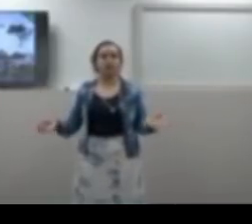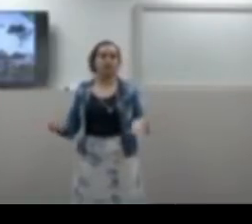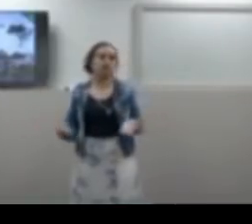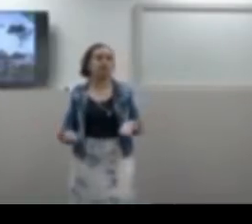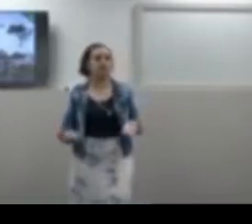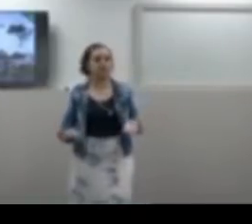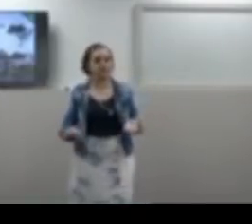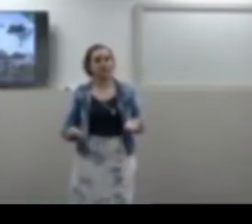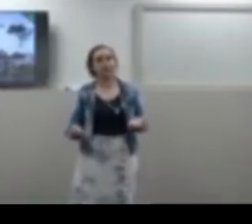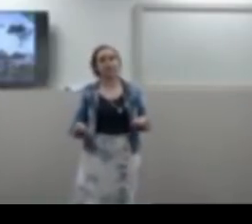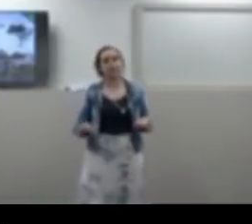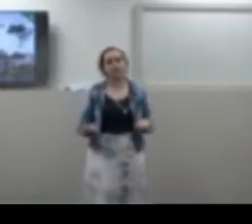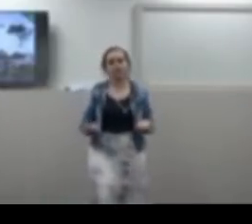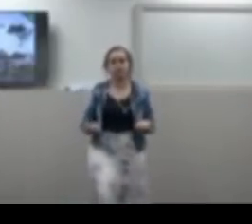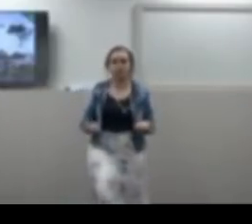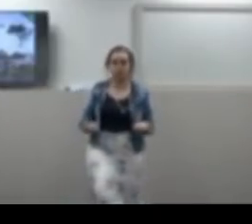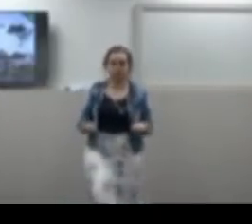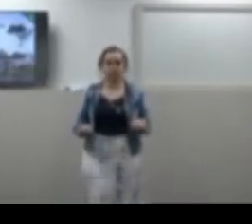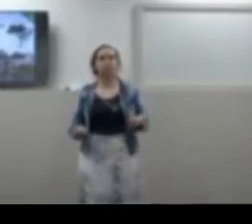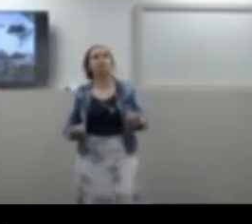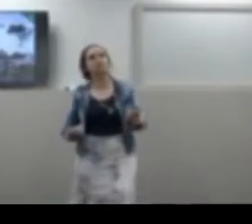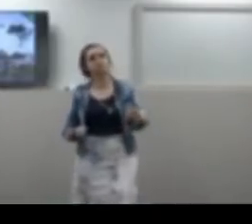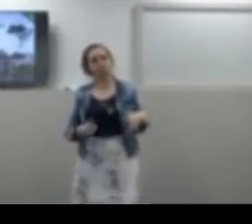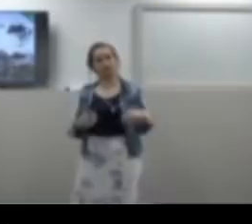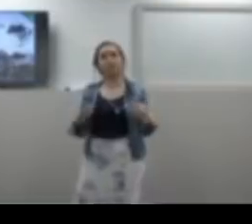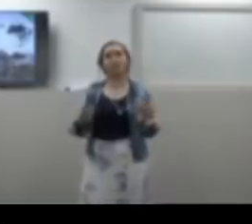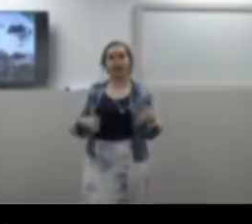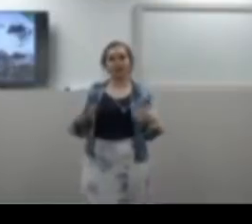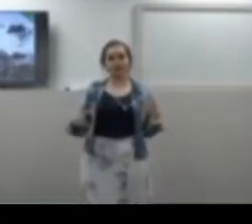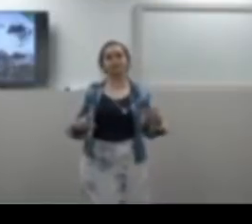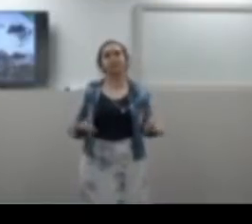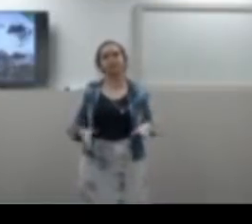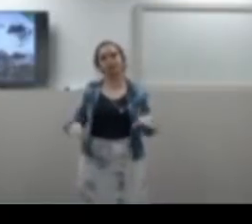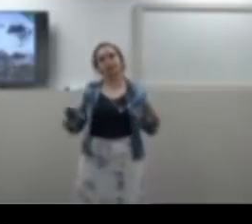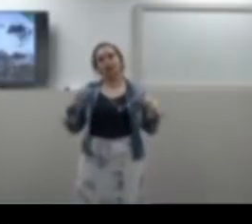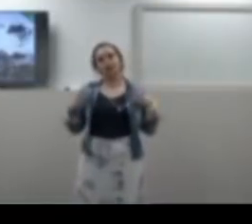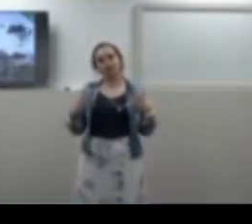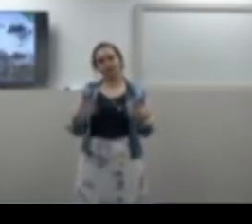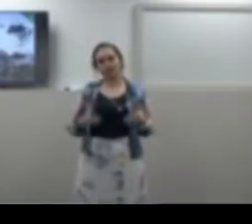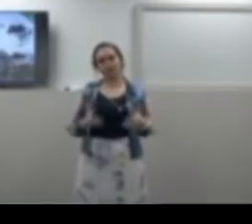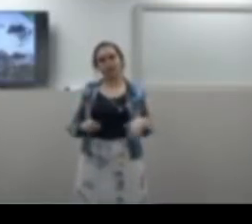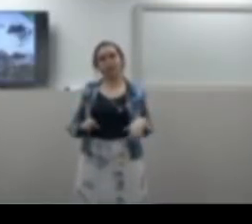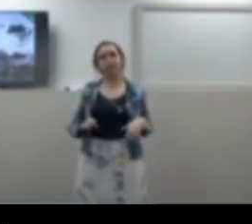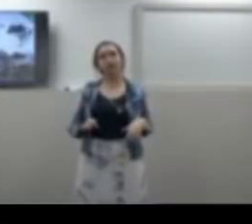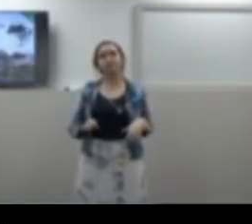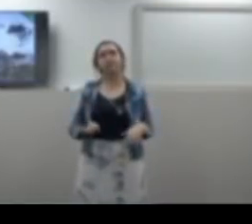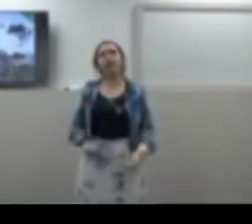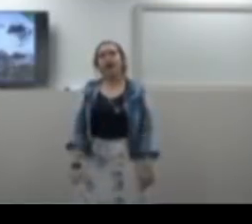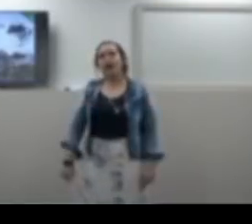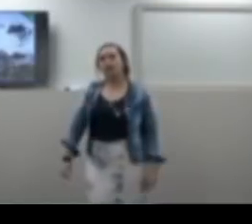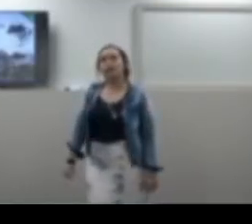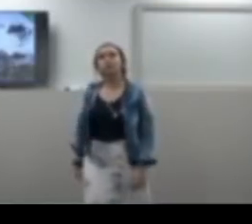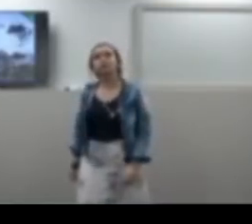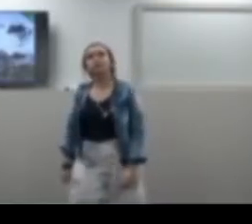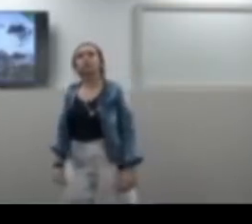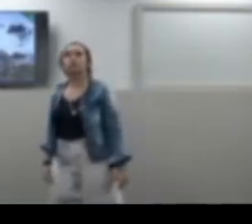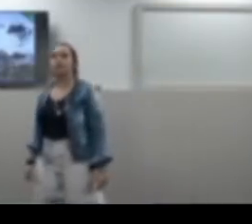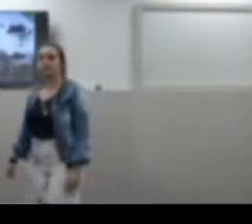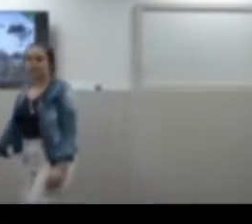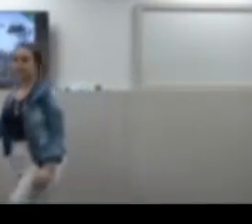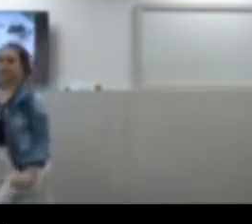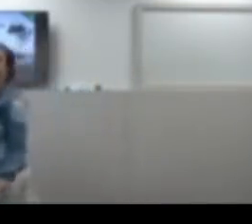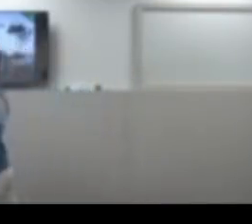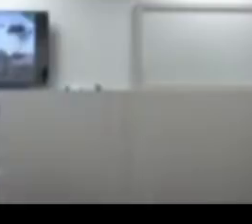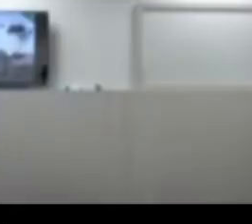pisando tanto. Você consegue fazer, então, essa observação. Quanto mais você pisa, quanto mais você passa nessa região, você vai prejudicando ela. Agora a gente vai